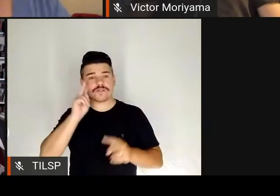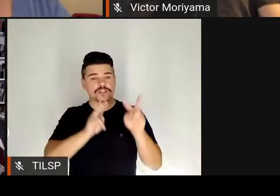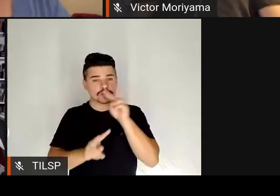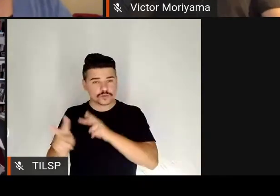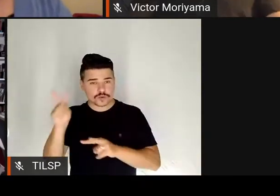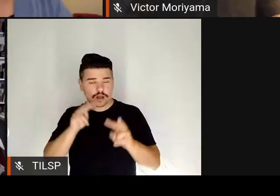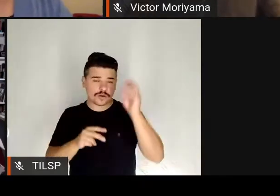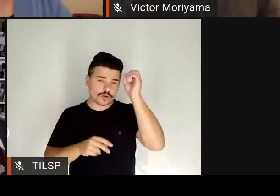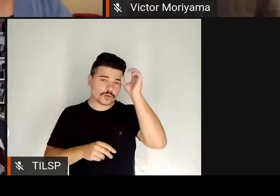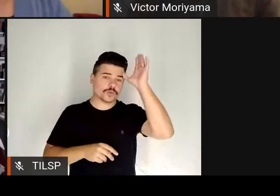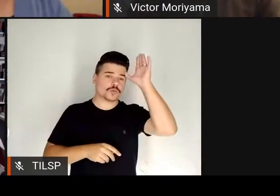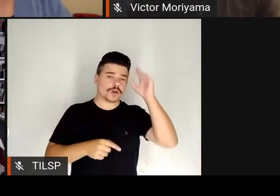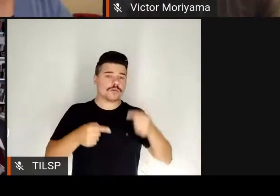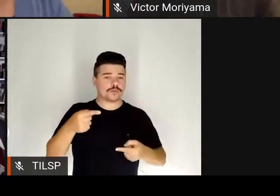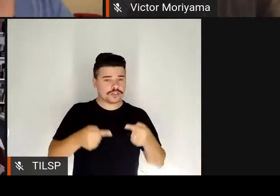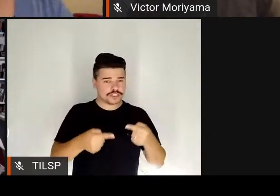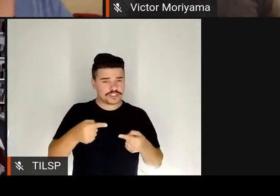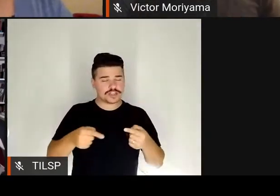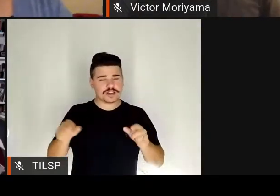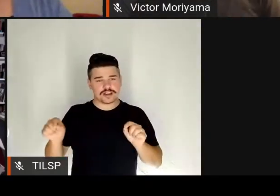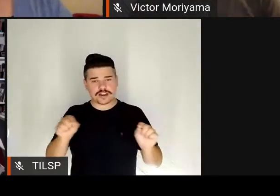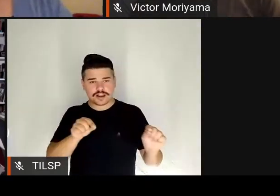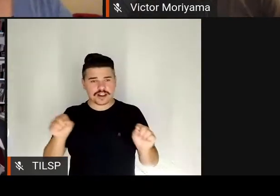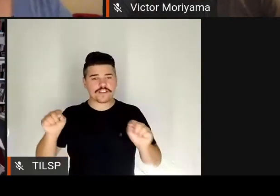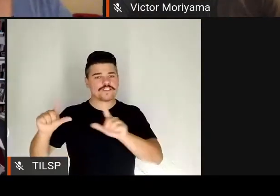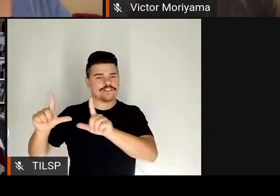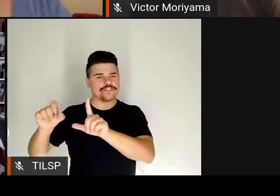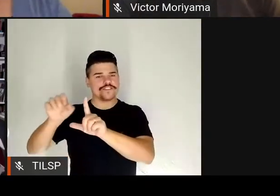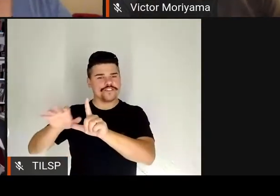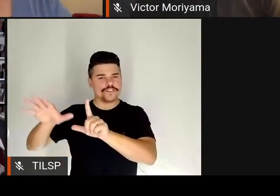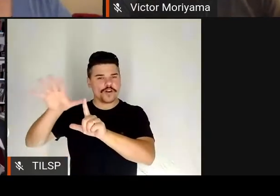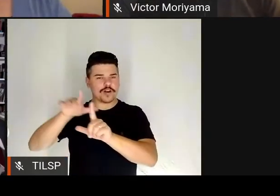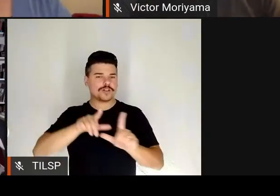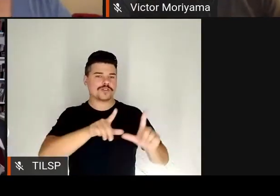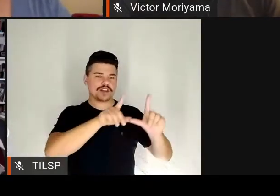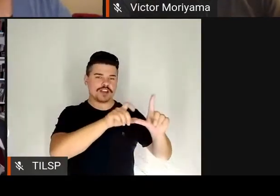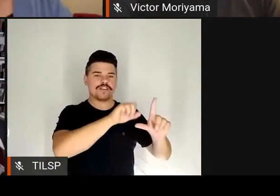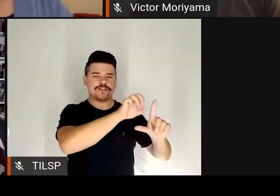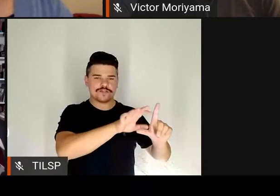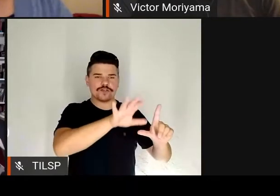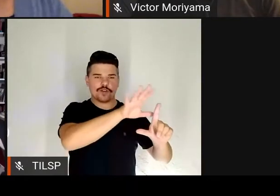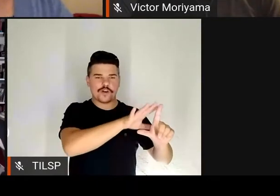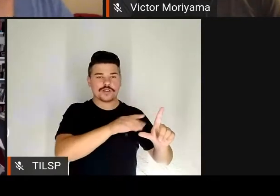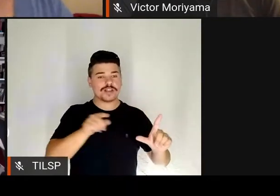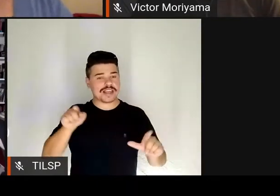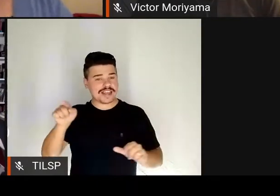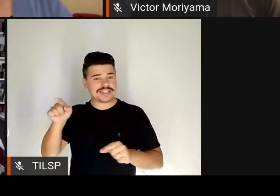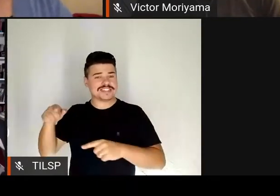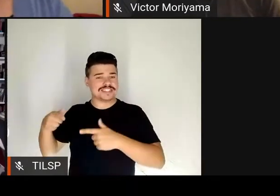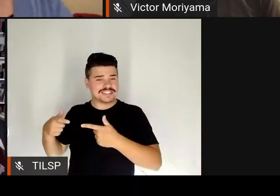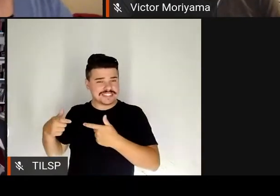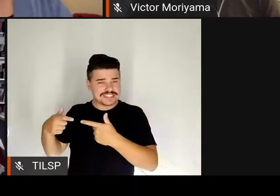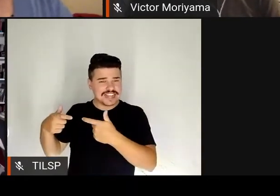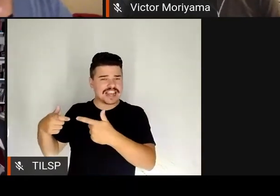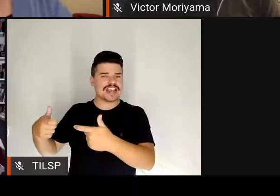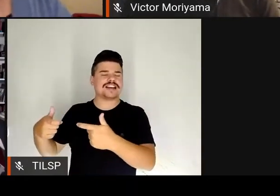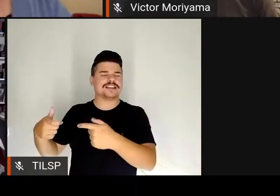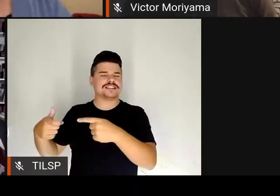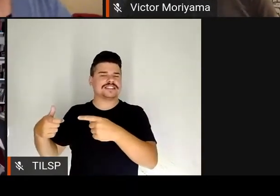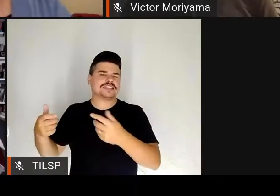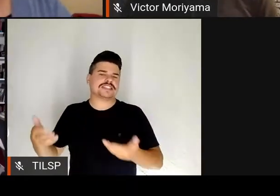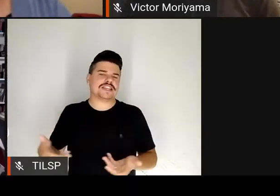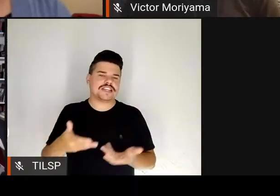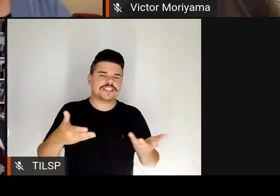ali, e a fotografia de guerra, mais precisamente, alimentam